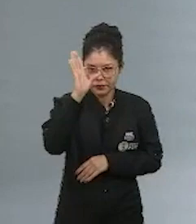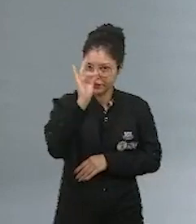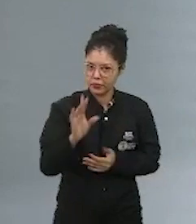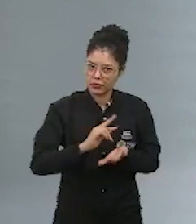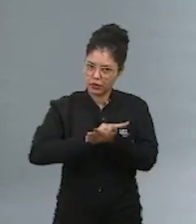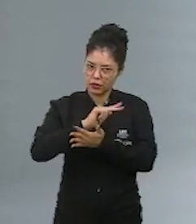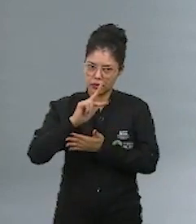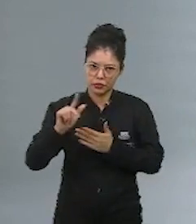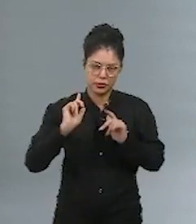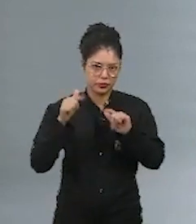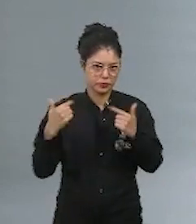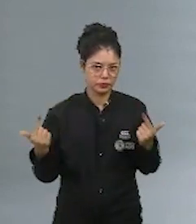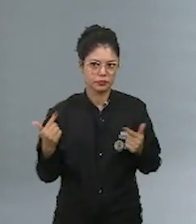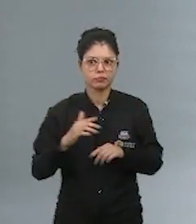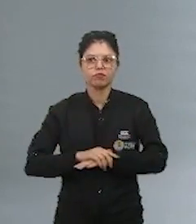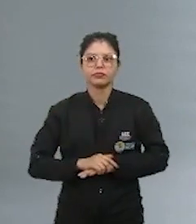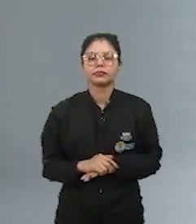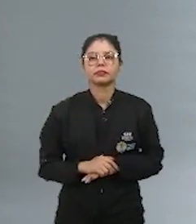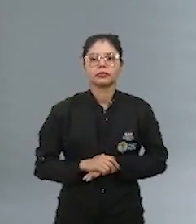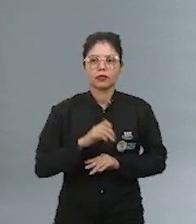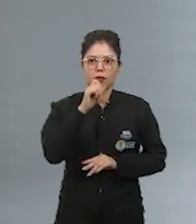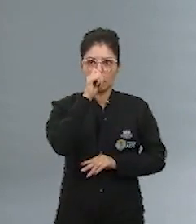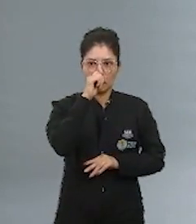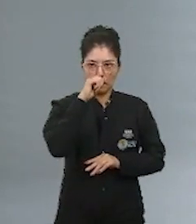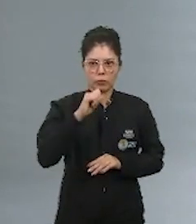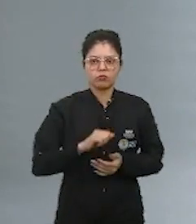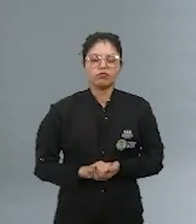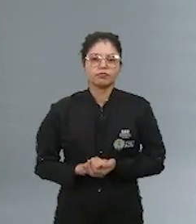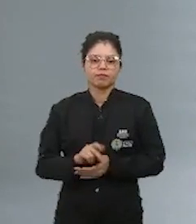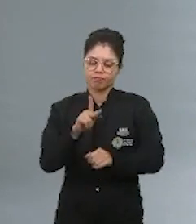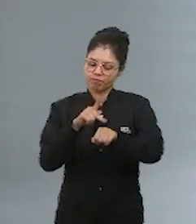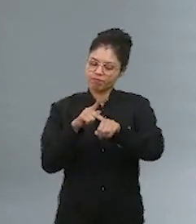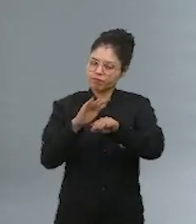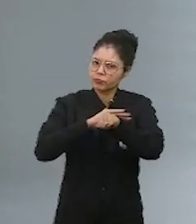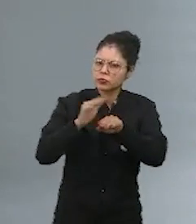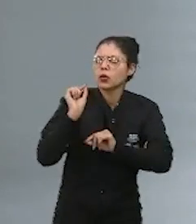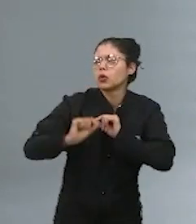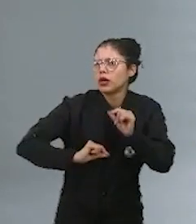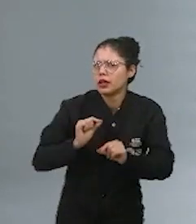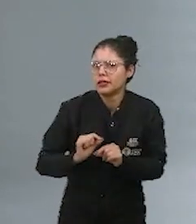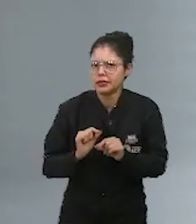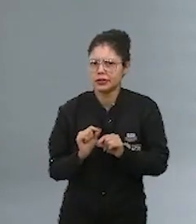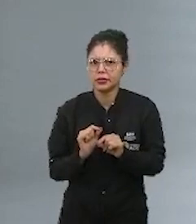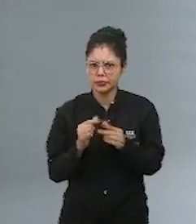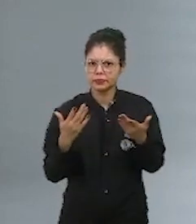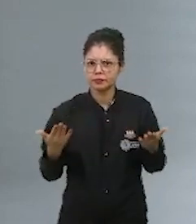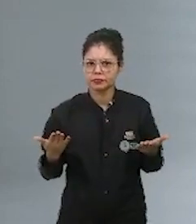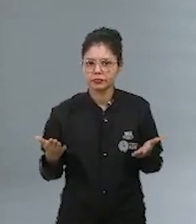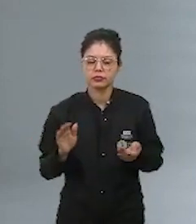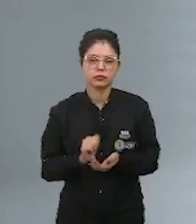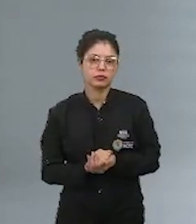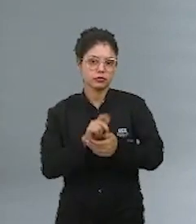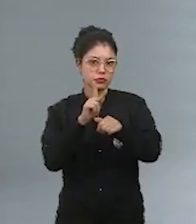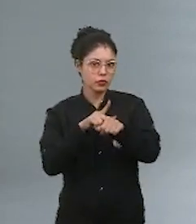várias outras partículas. O que é uma rocha sedimentar? Uma rocha sedimentar é uma rocha formada a partir